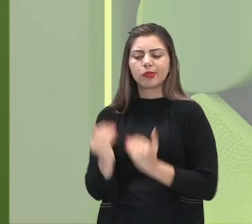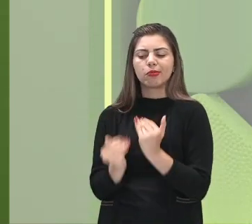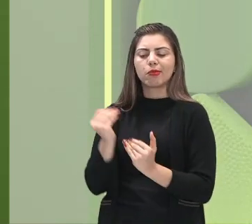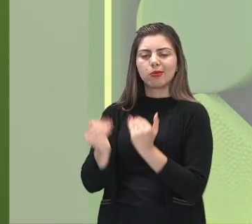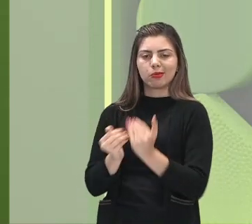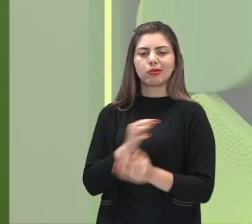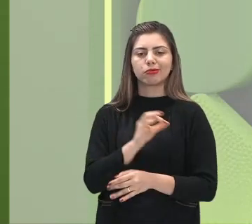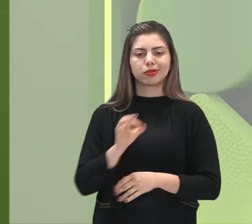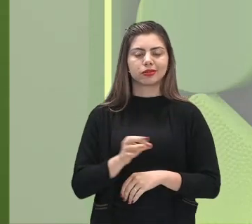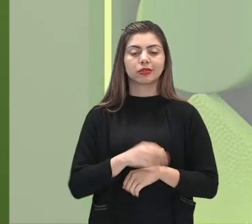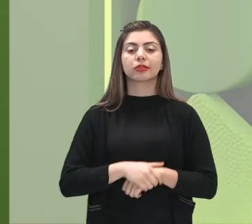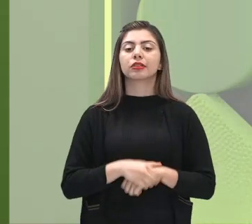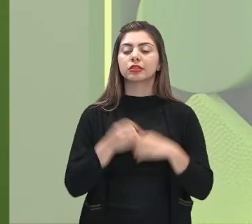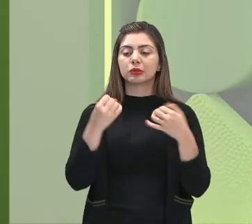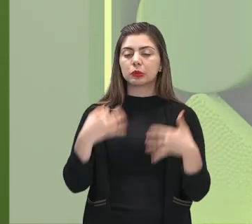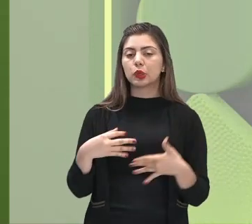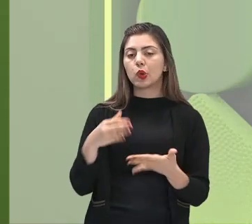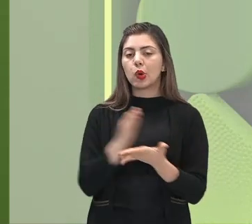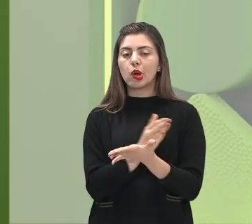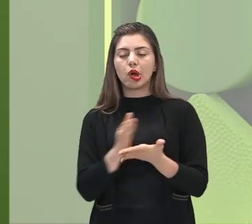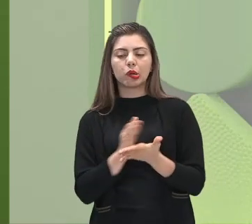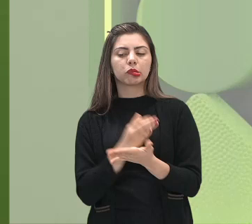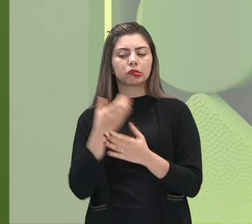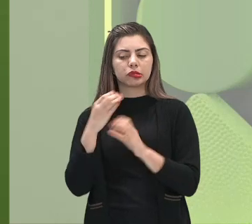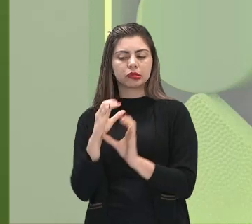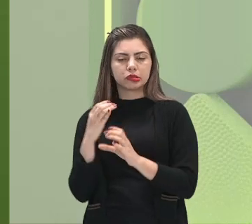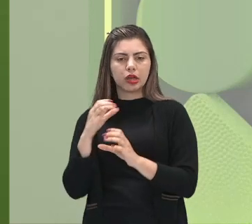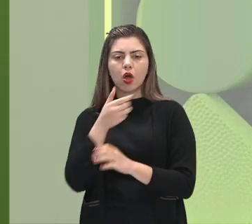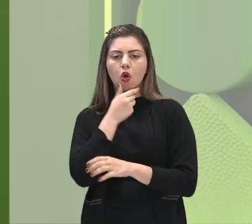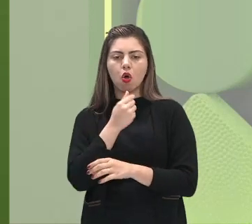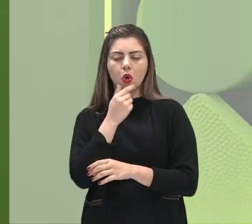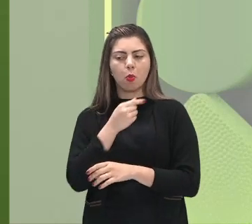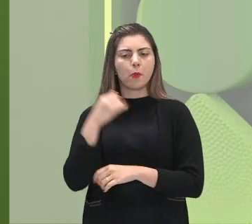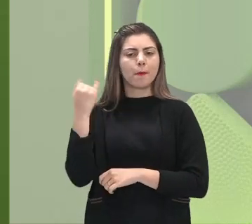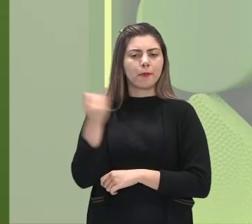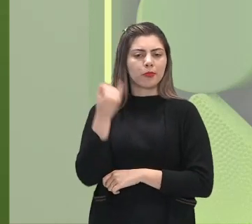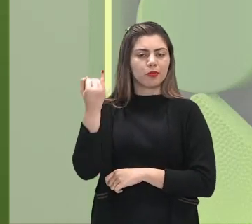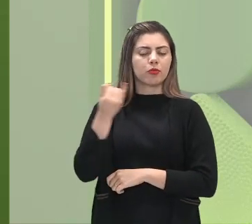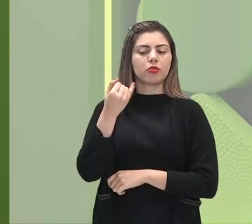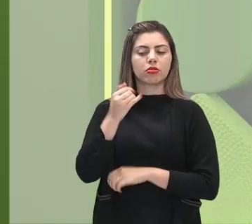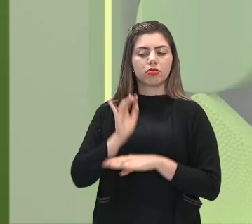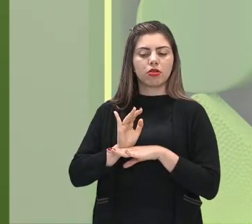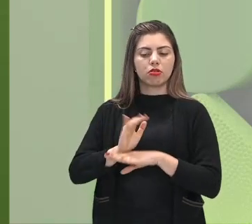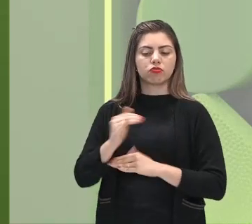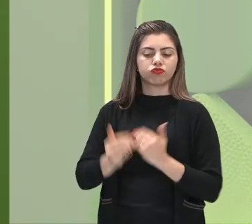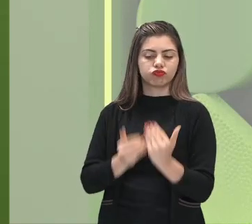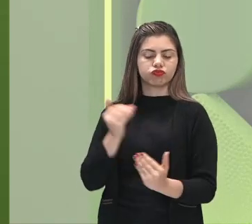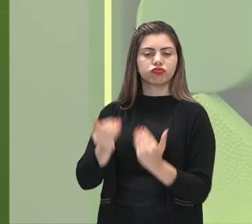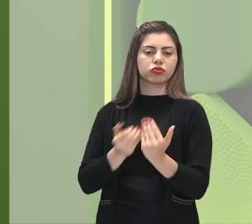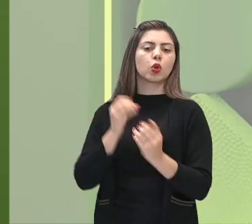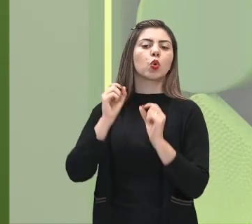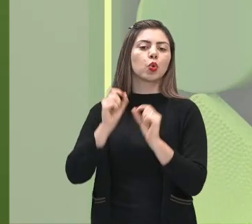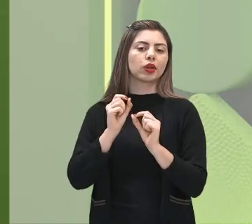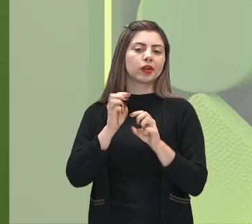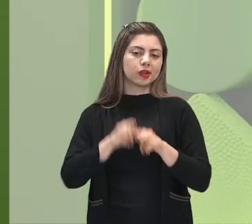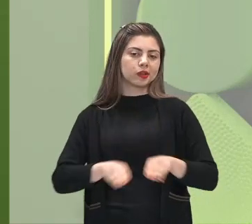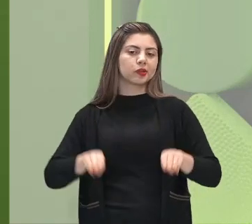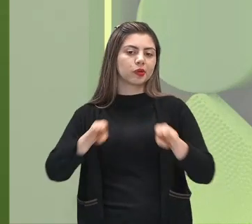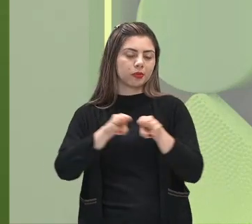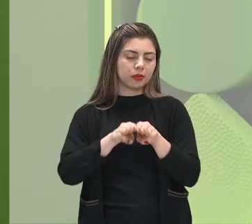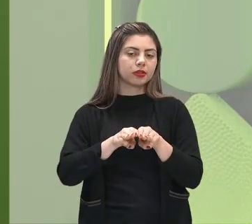aí de alguns cientistas que foram importantes nesse desenvolvimento do magnetismo